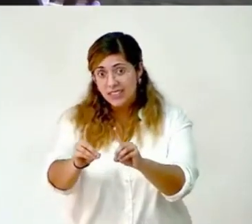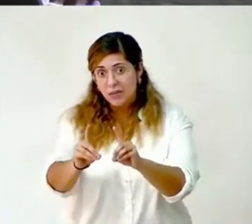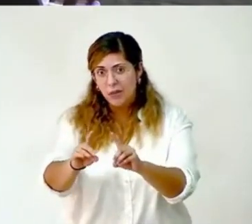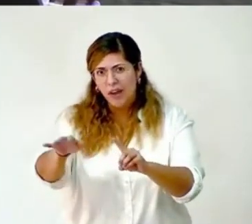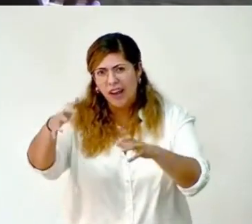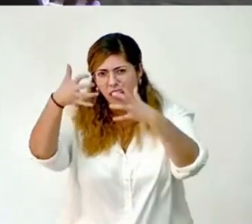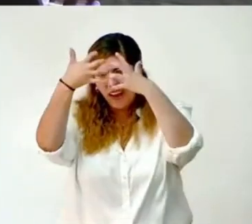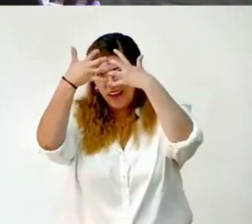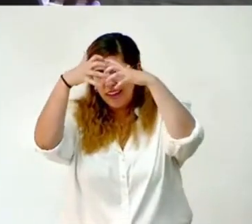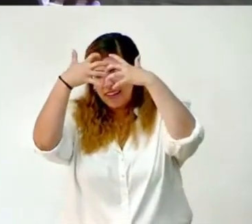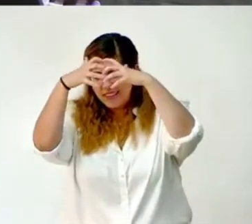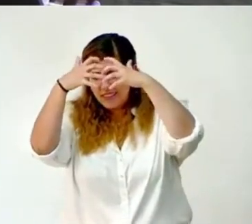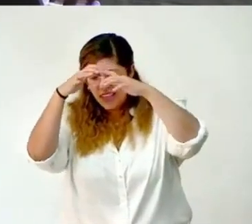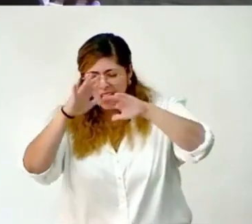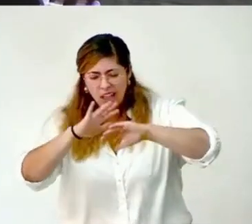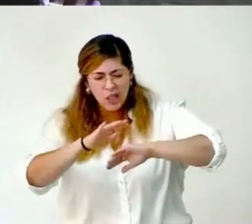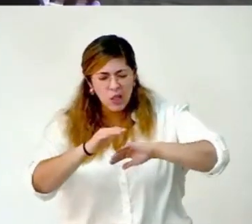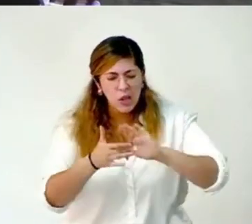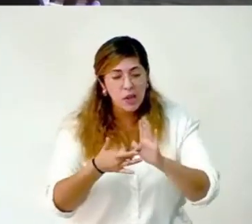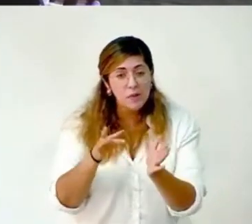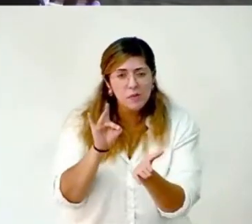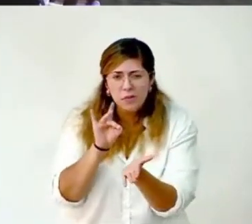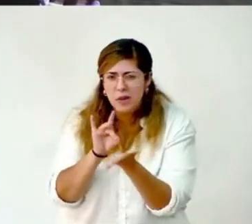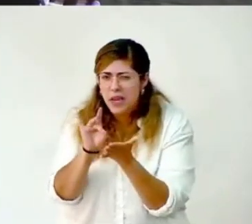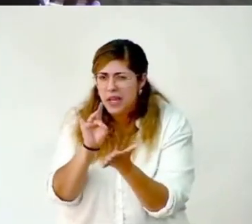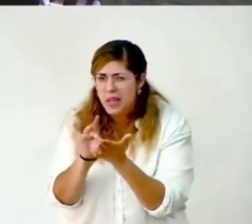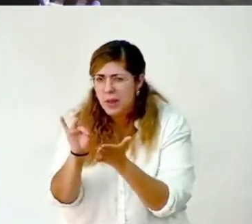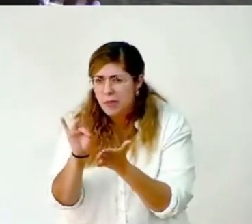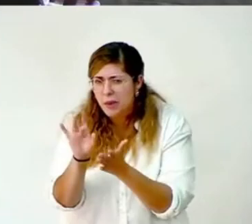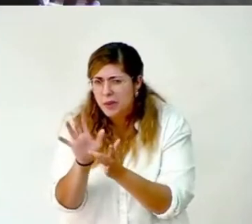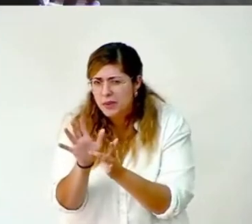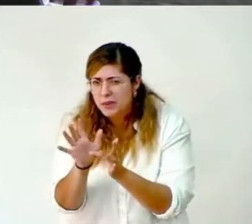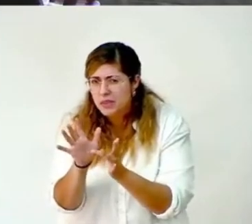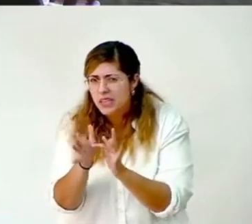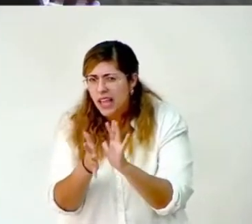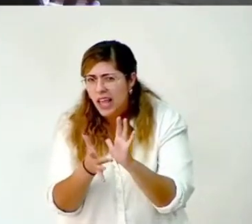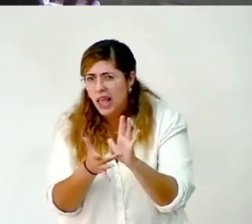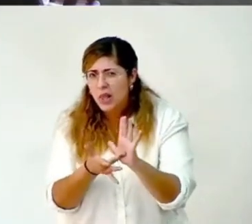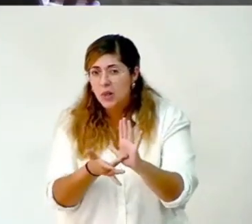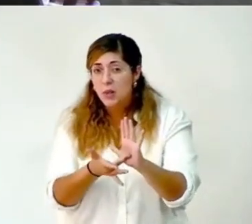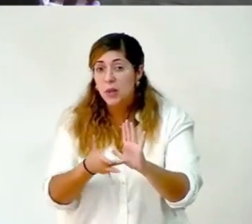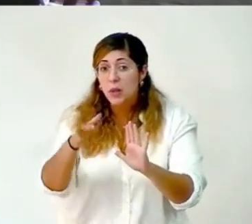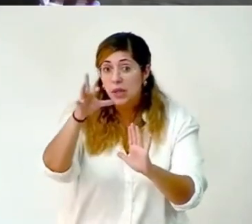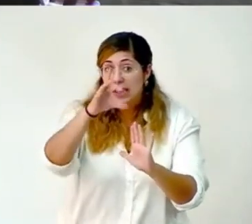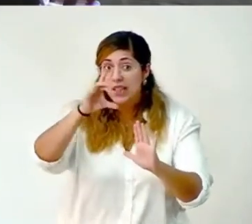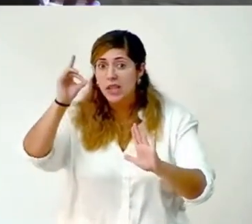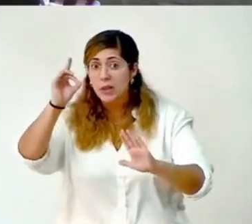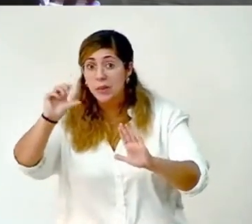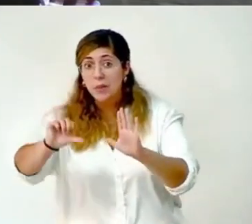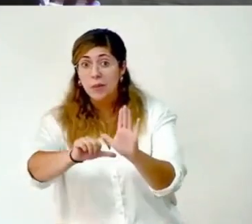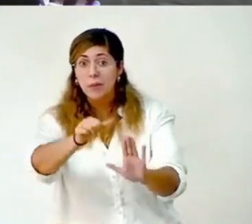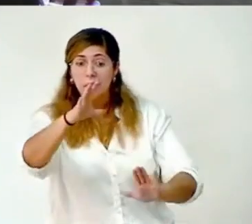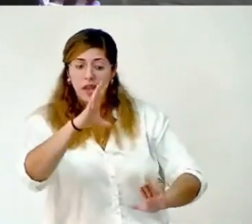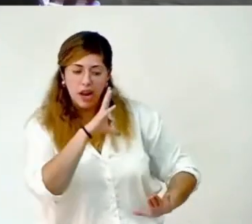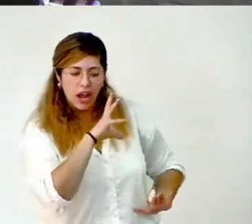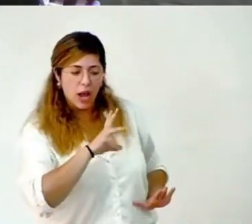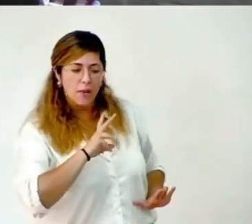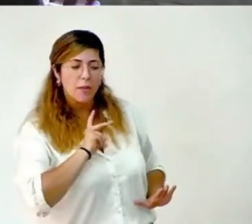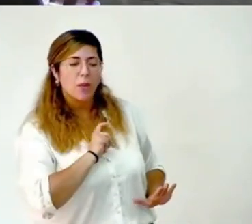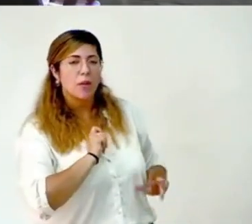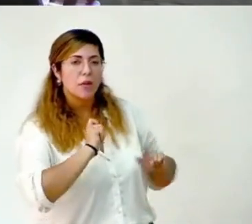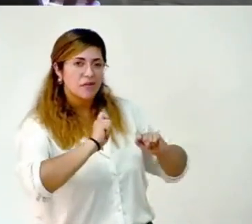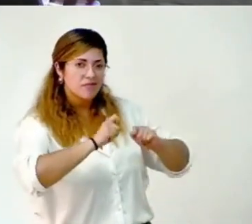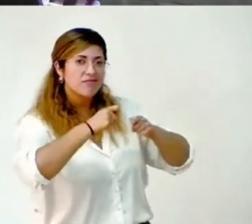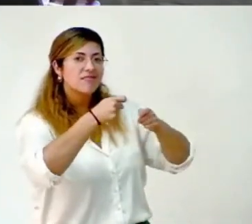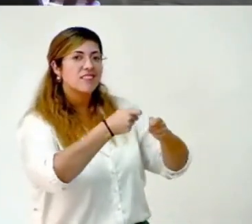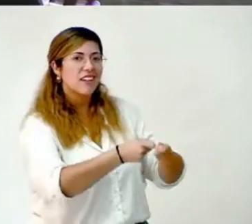que quando era um inimigo de Deus, um pecador perdido, o Pai primeiro amou ele. Portanto, se ele deve